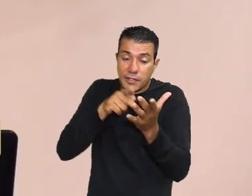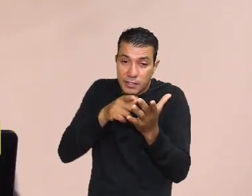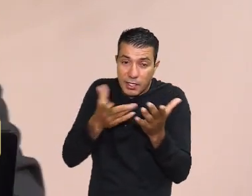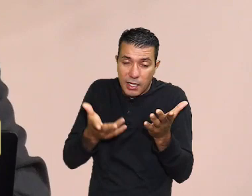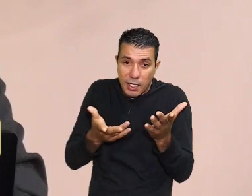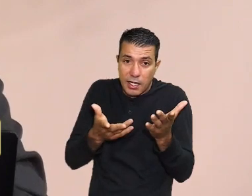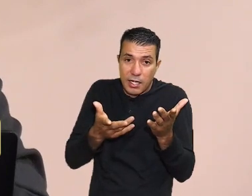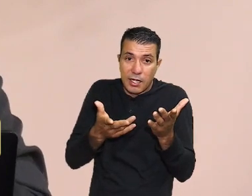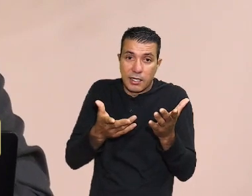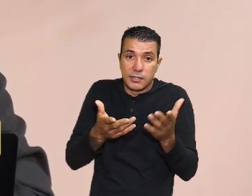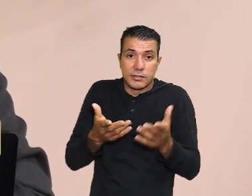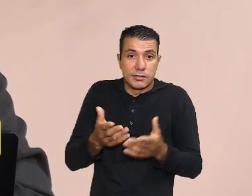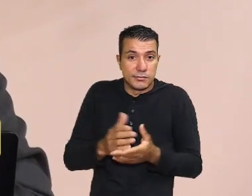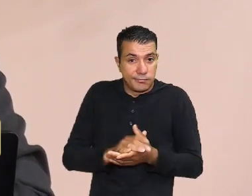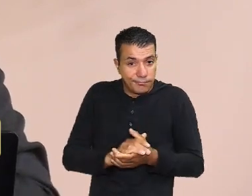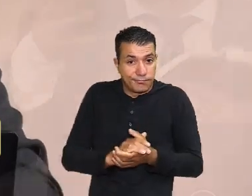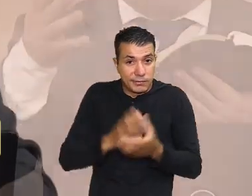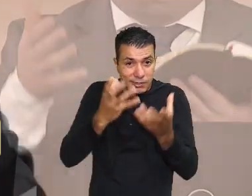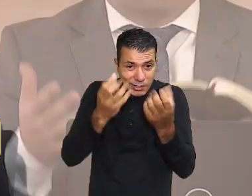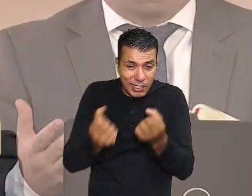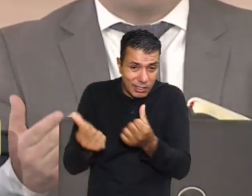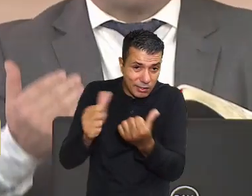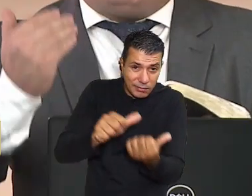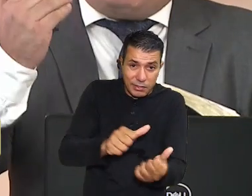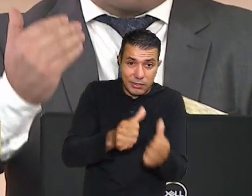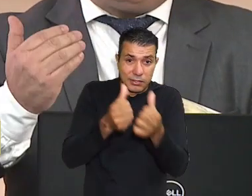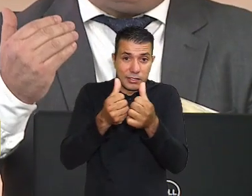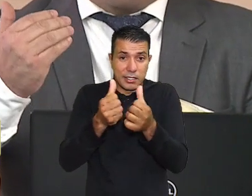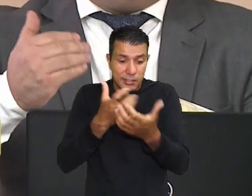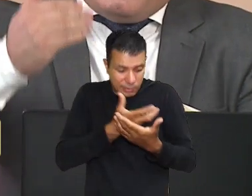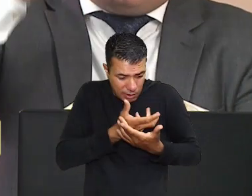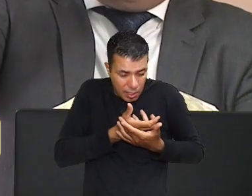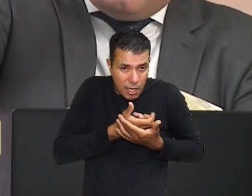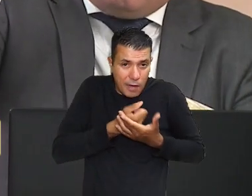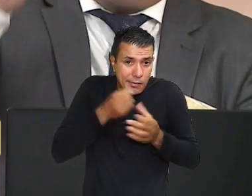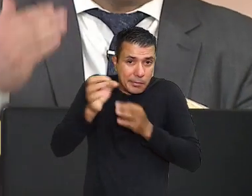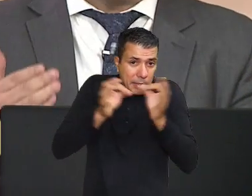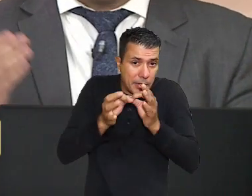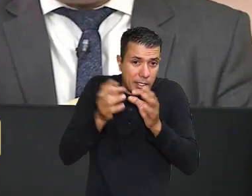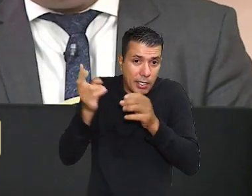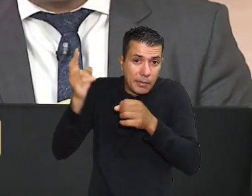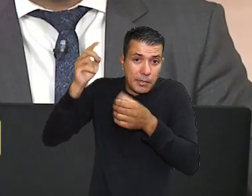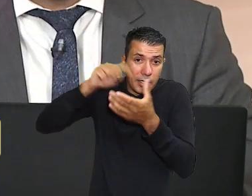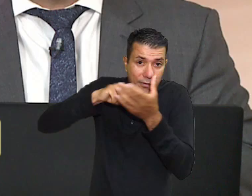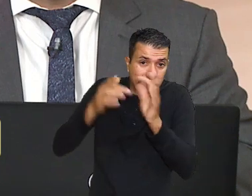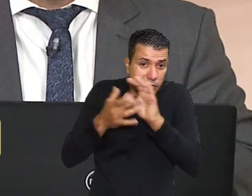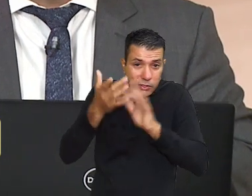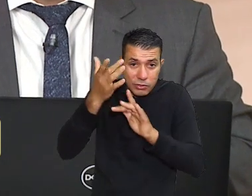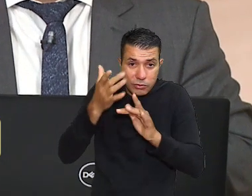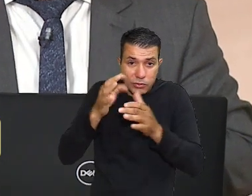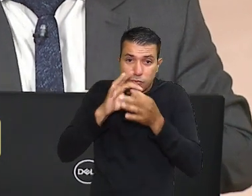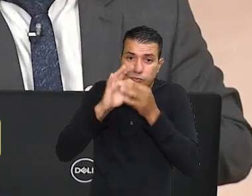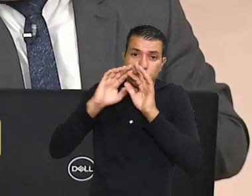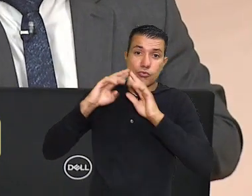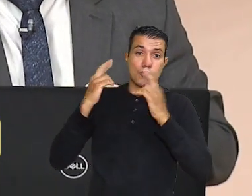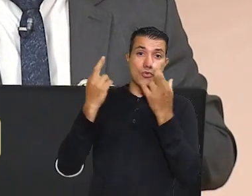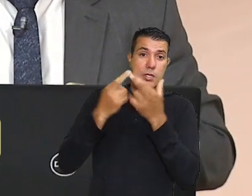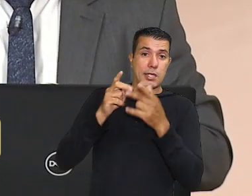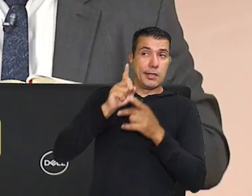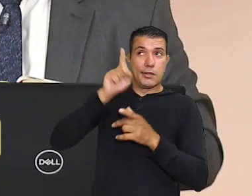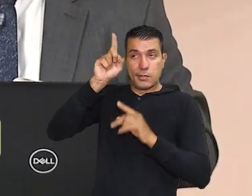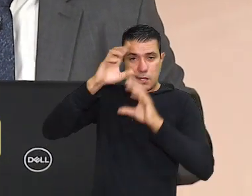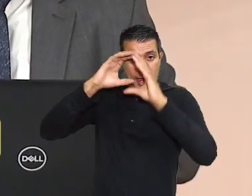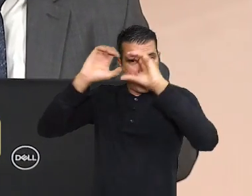ser batizado? Quer ser salvo e se preparar para o reino futuro ao lado de Cristo? Então ore